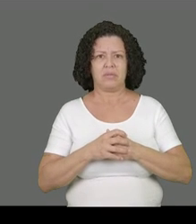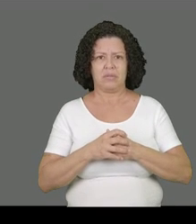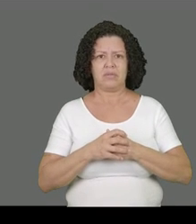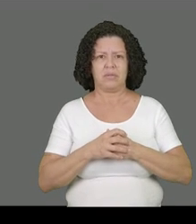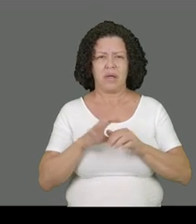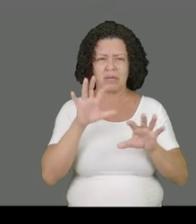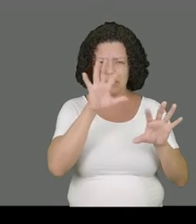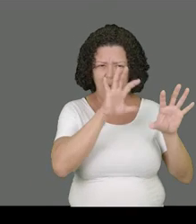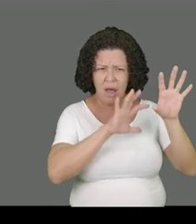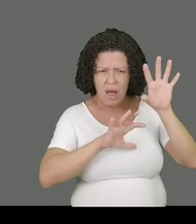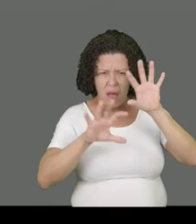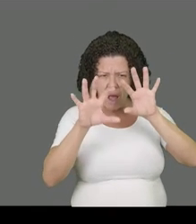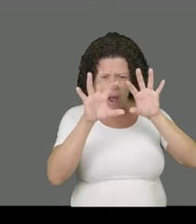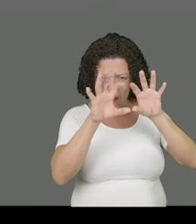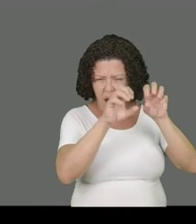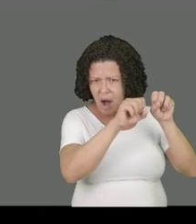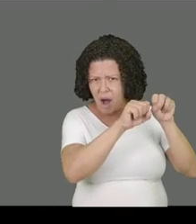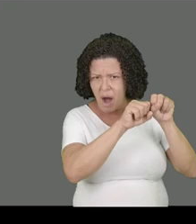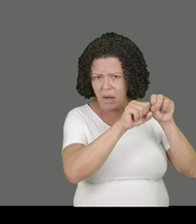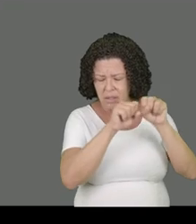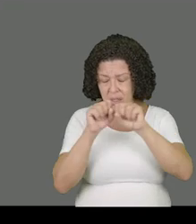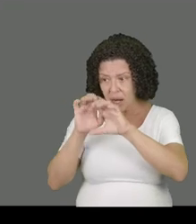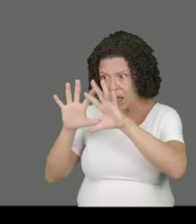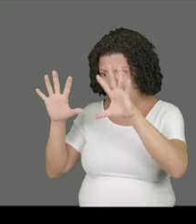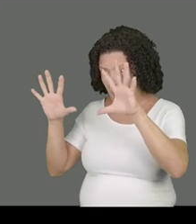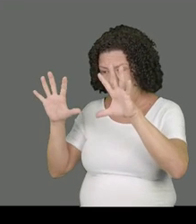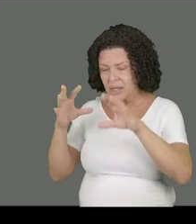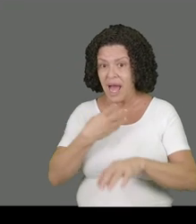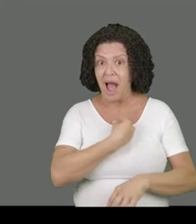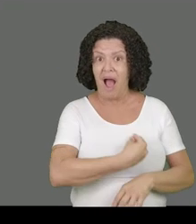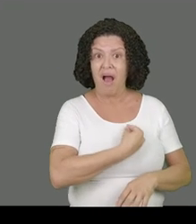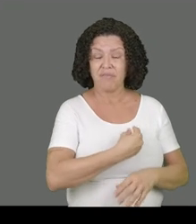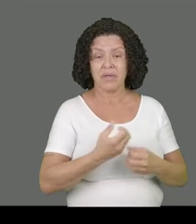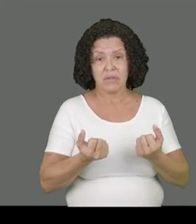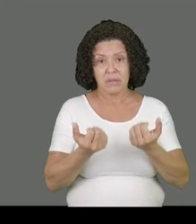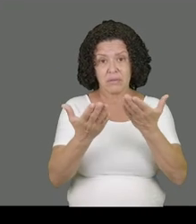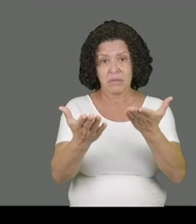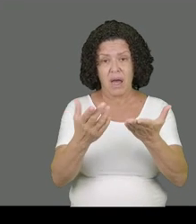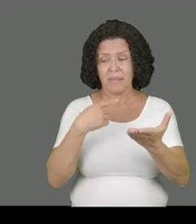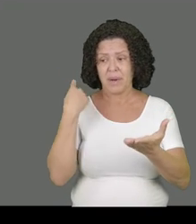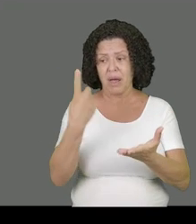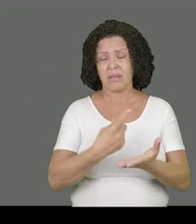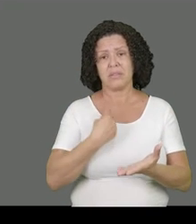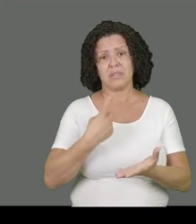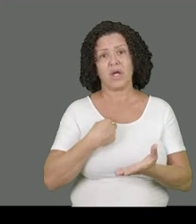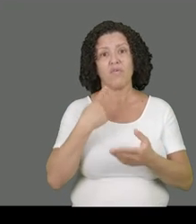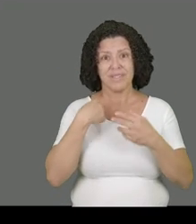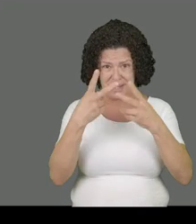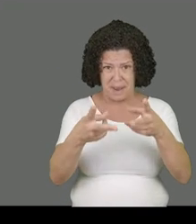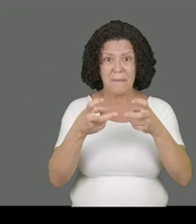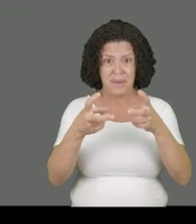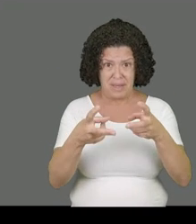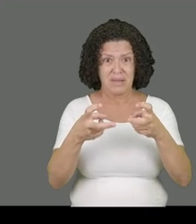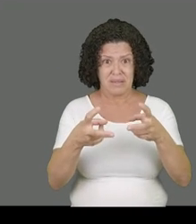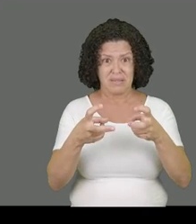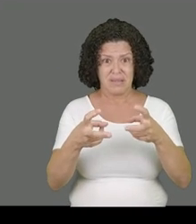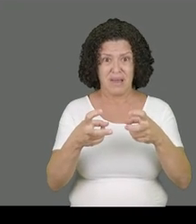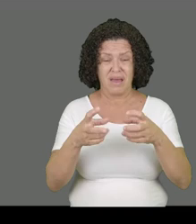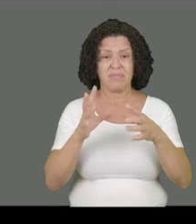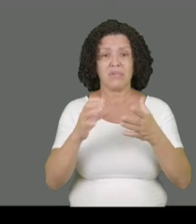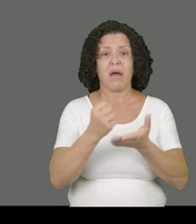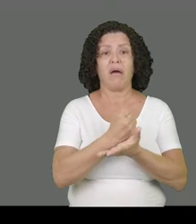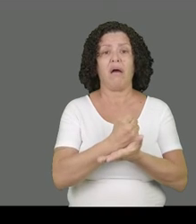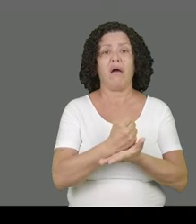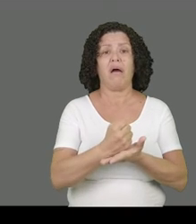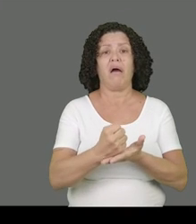caminhos escusos, quais são essas coisas que essa vida oferece para a gente, que quando a gente